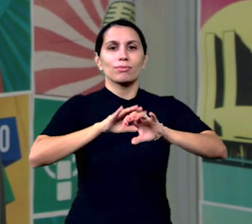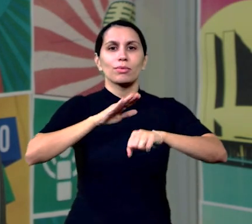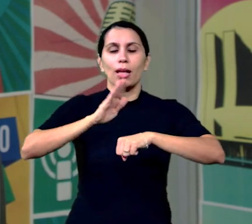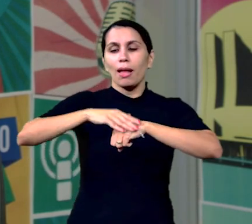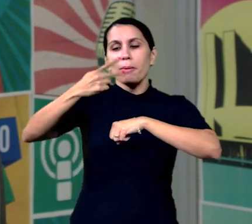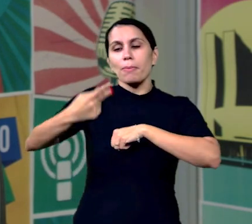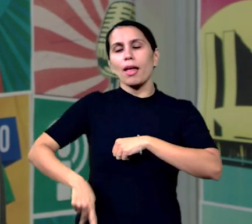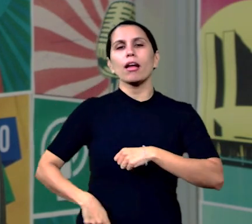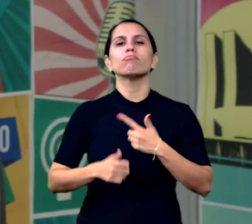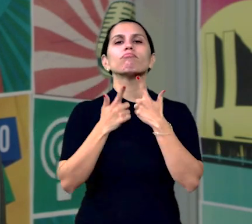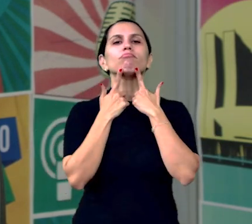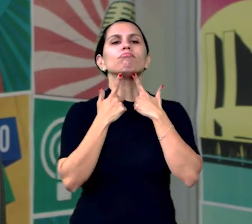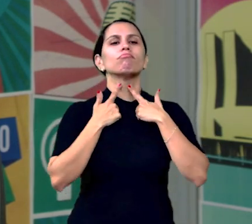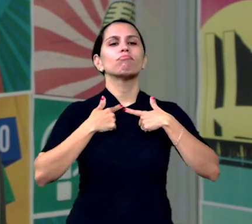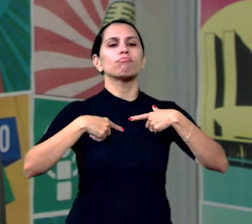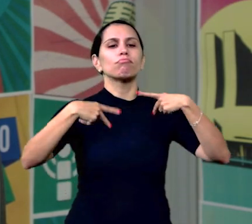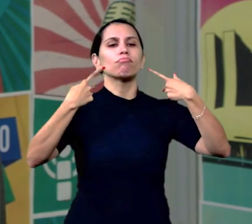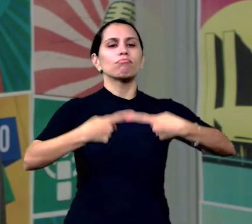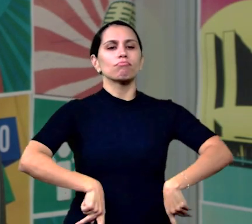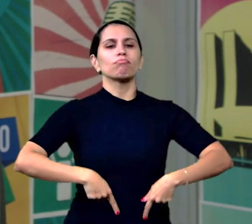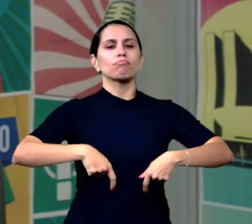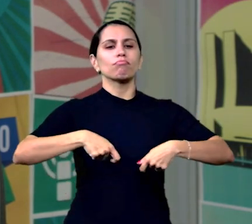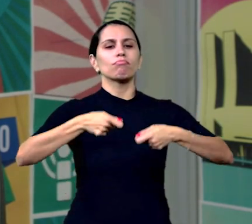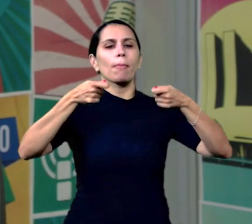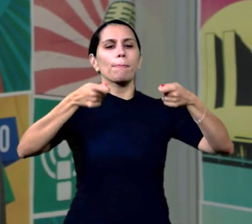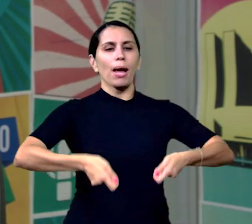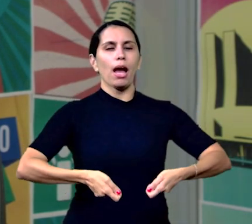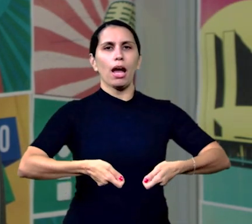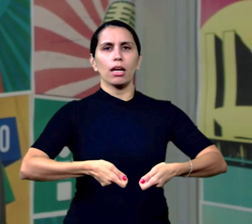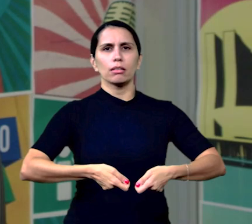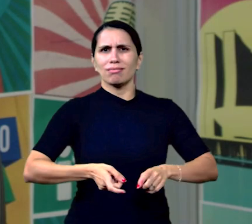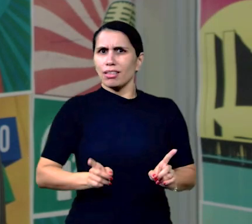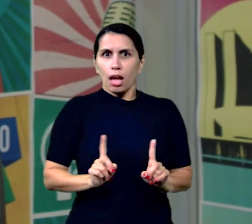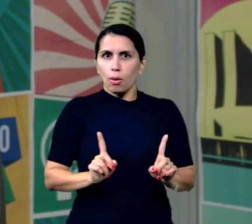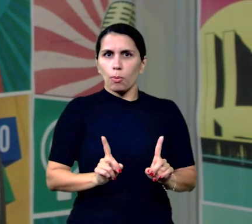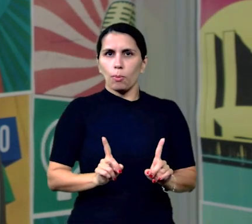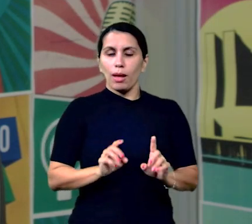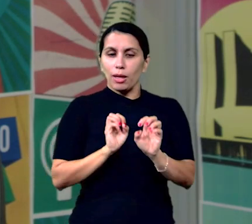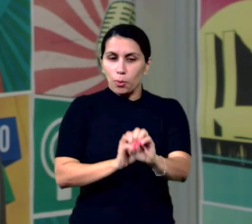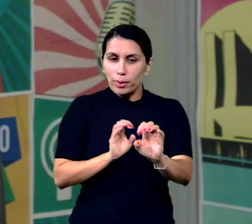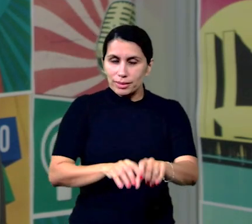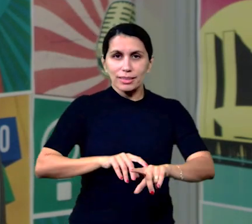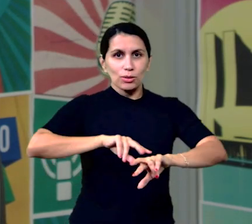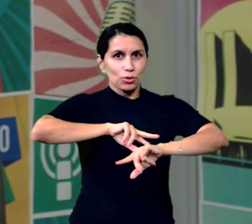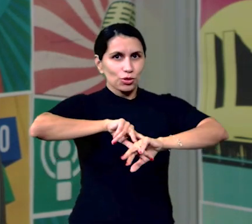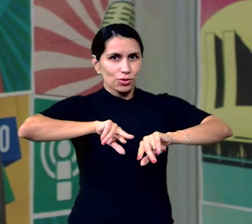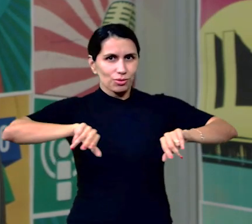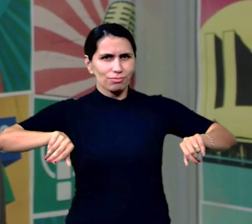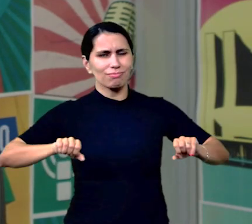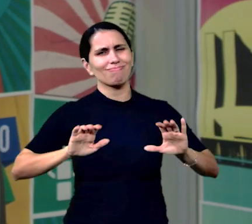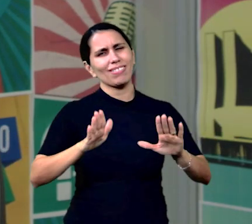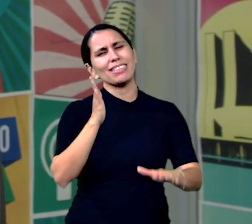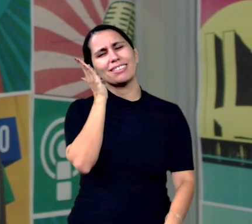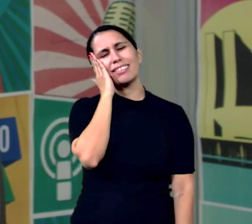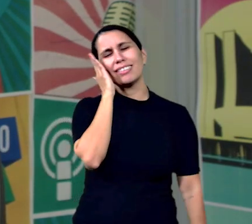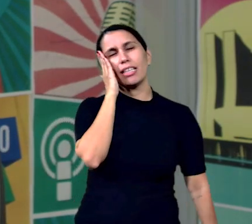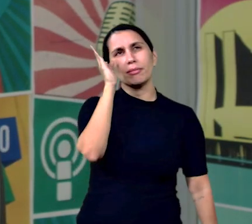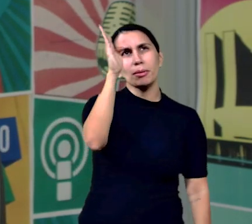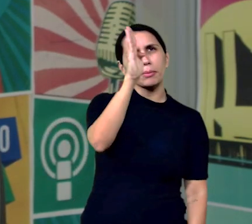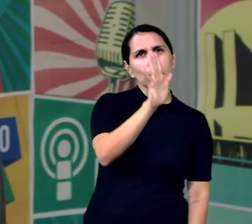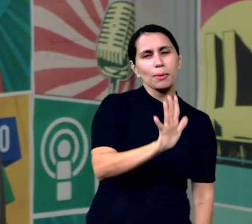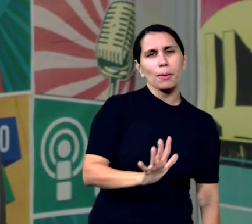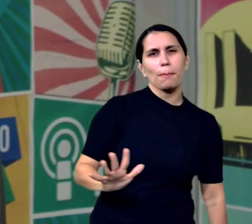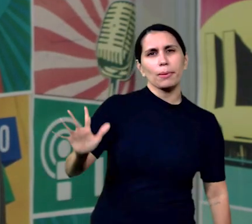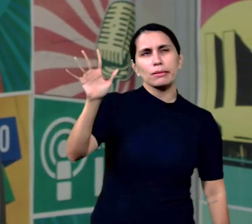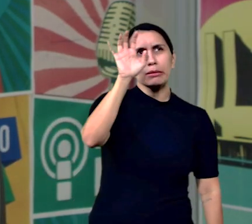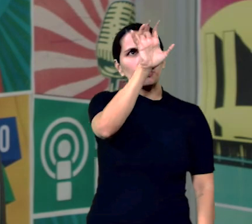sua religião ou de uma religião, é um ensino sobre a diversidade religiosa. Mas a gente sabe que nacionalmente isso não tem ocorrido, né,